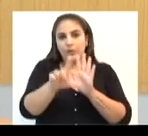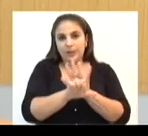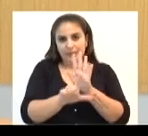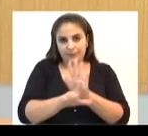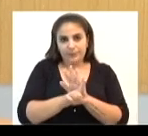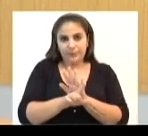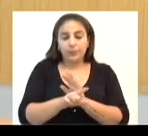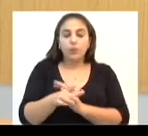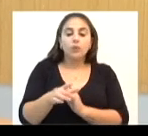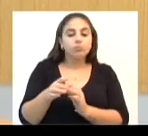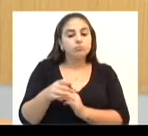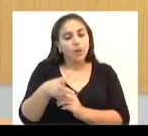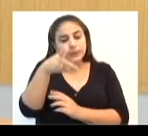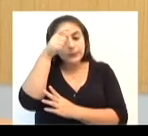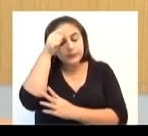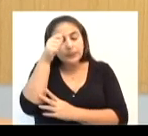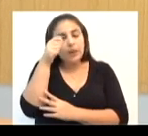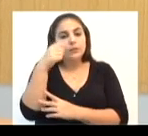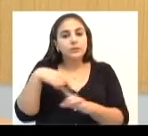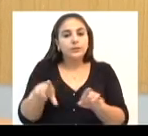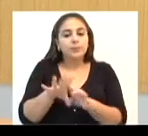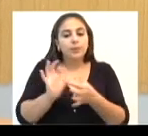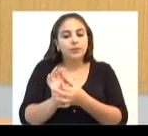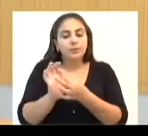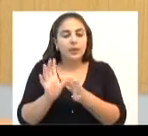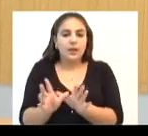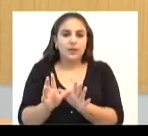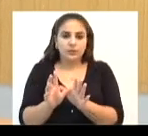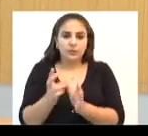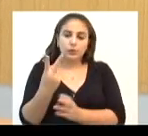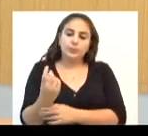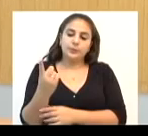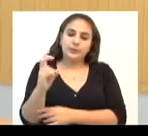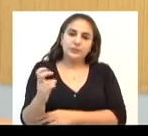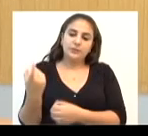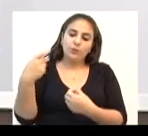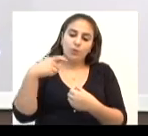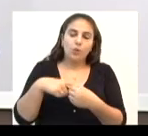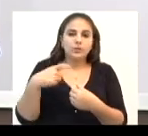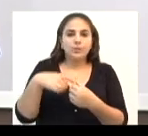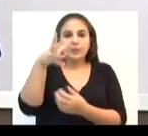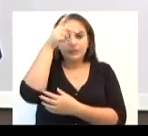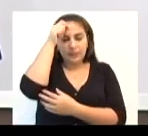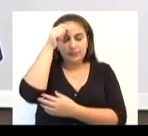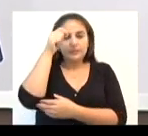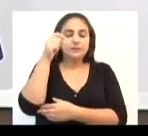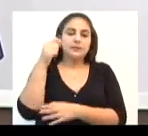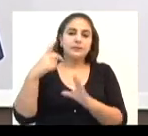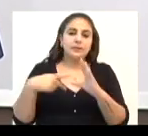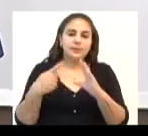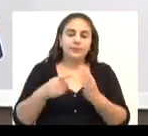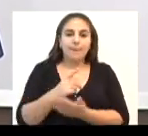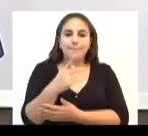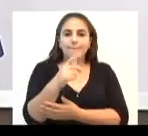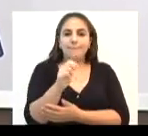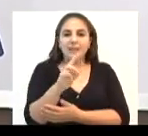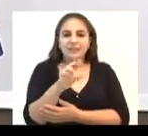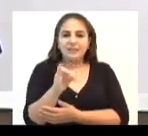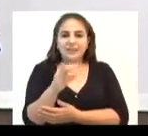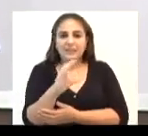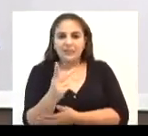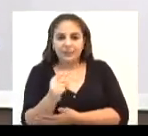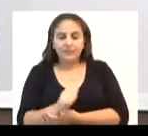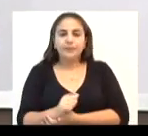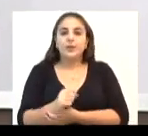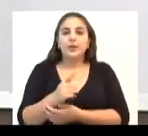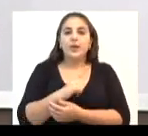2015. Agora, os textos retornam para a apreciação da Câmara. Patrick Cavalcante, autor de um dos